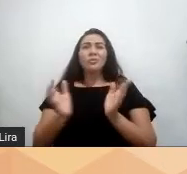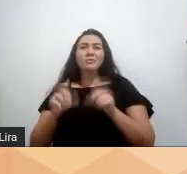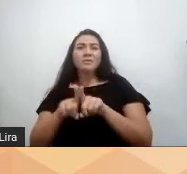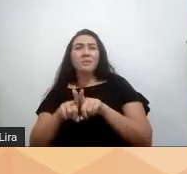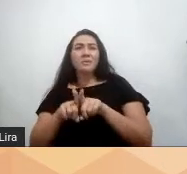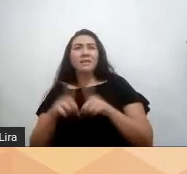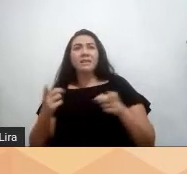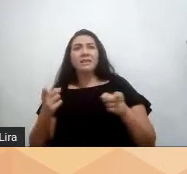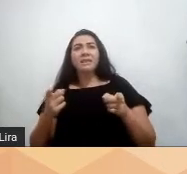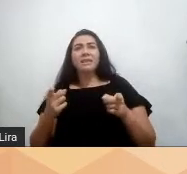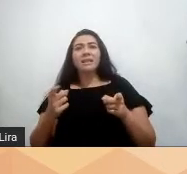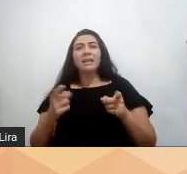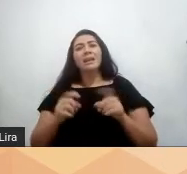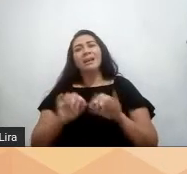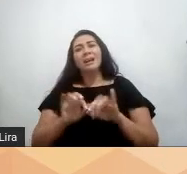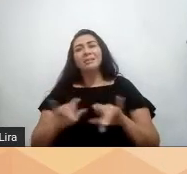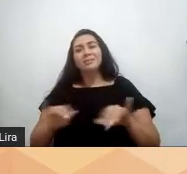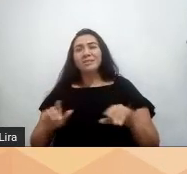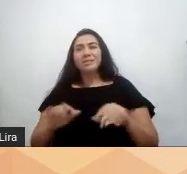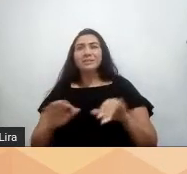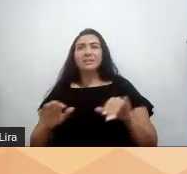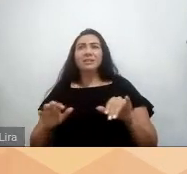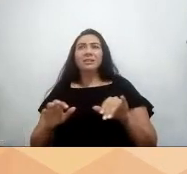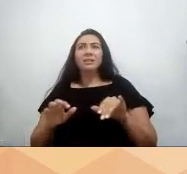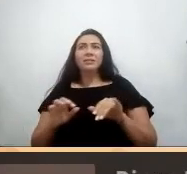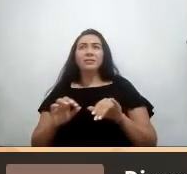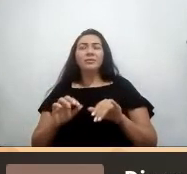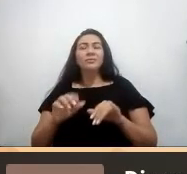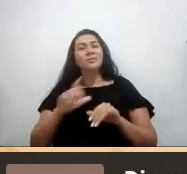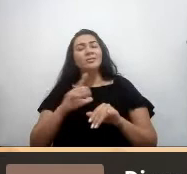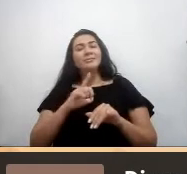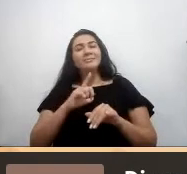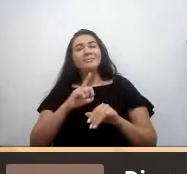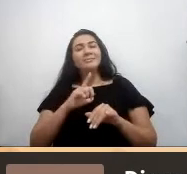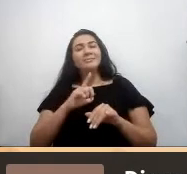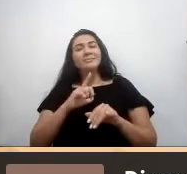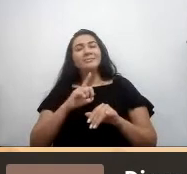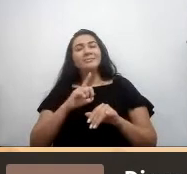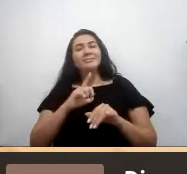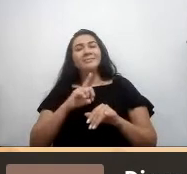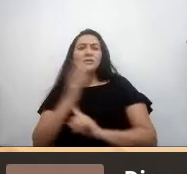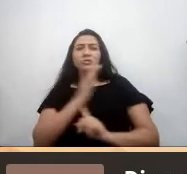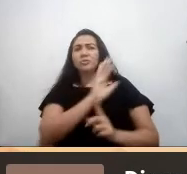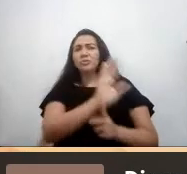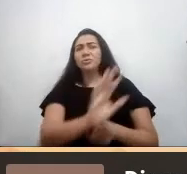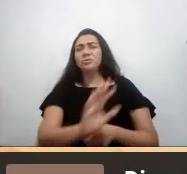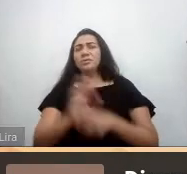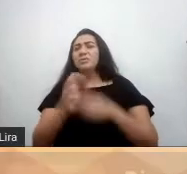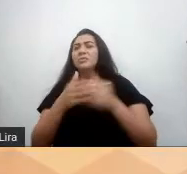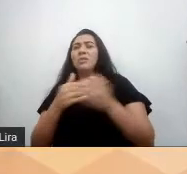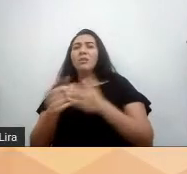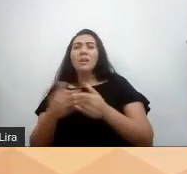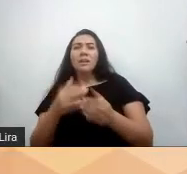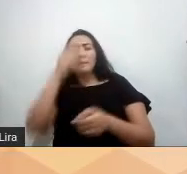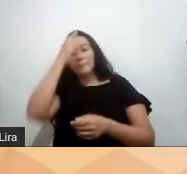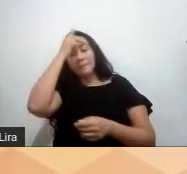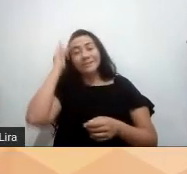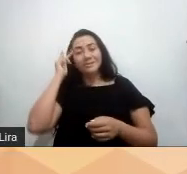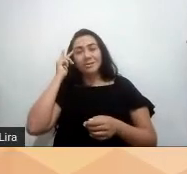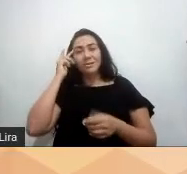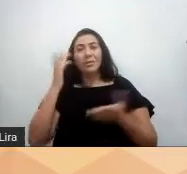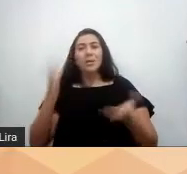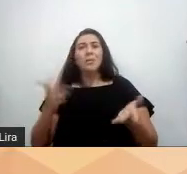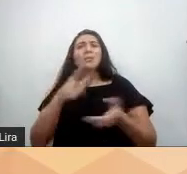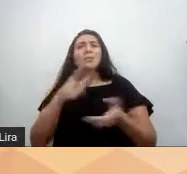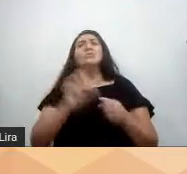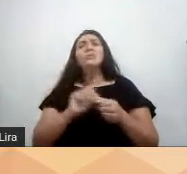captação, ou o setor jurídico, já que nós estamos falando de leis ou editais, né? Mas em muitas